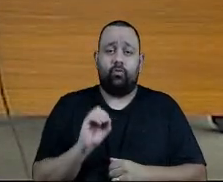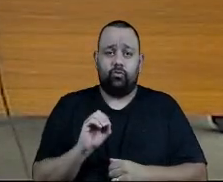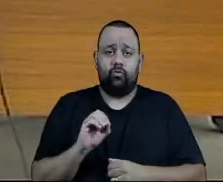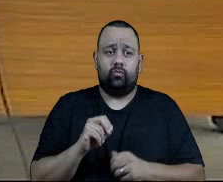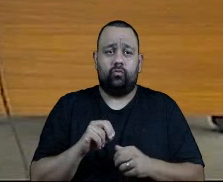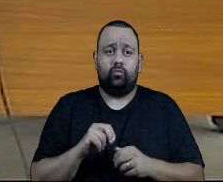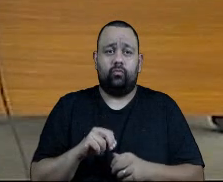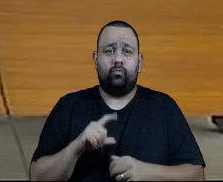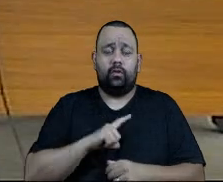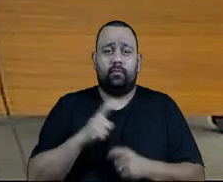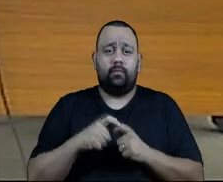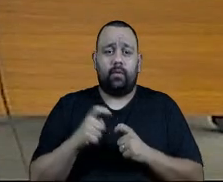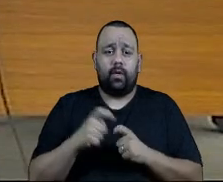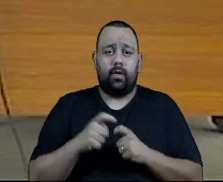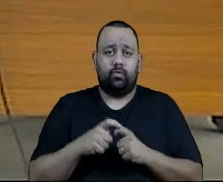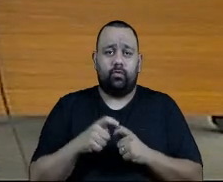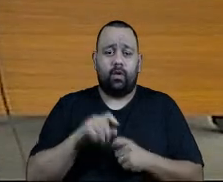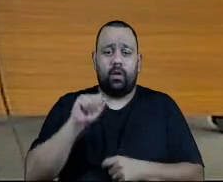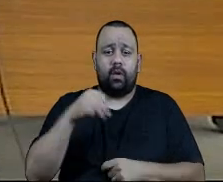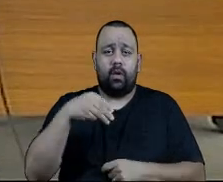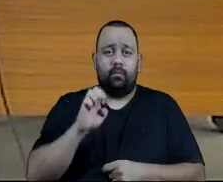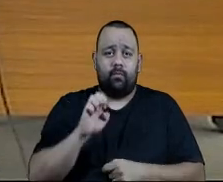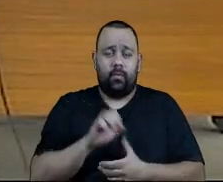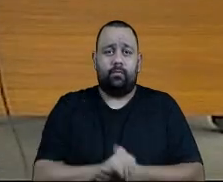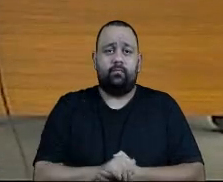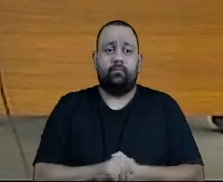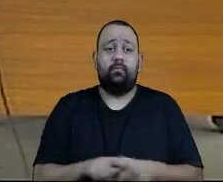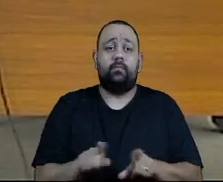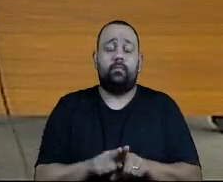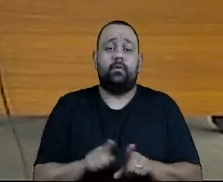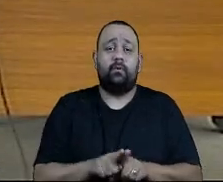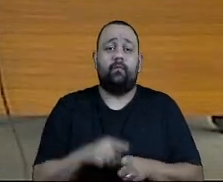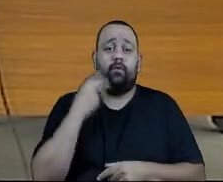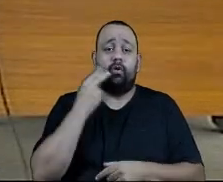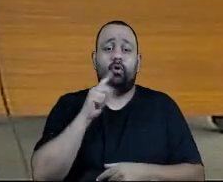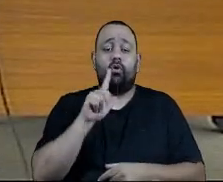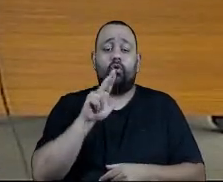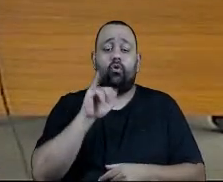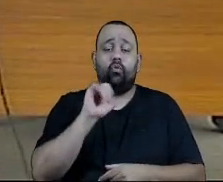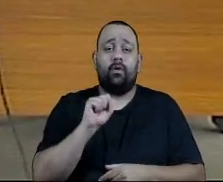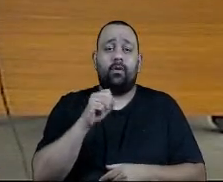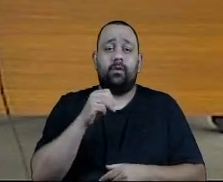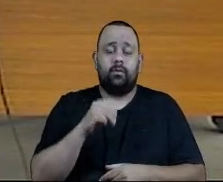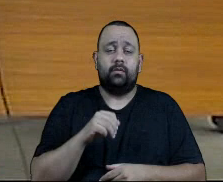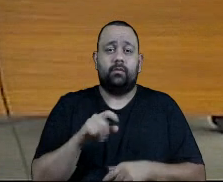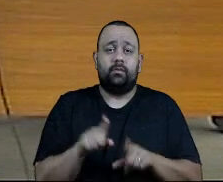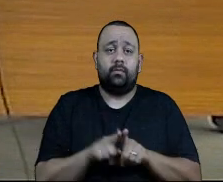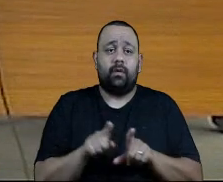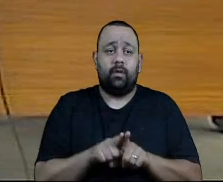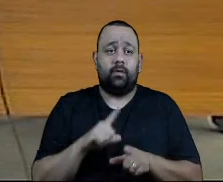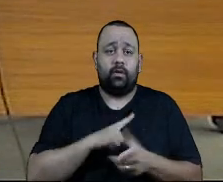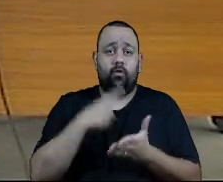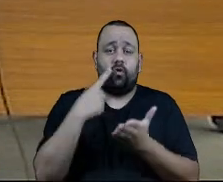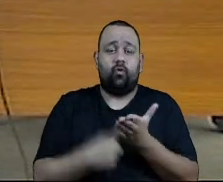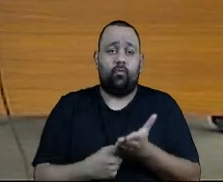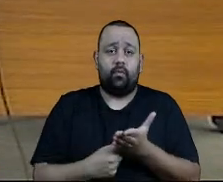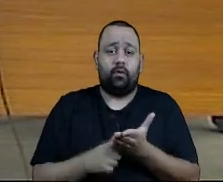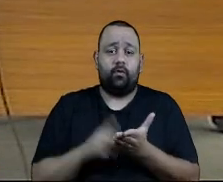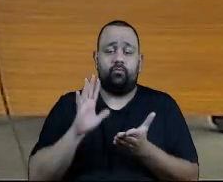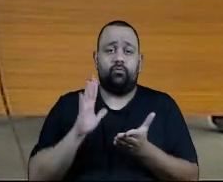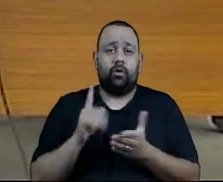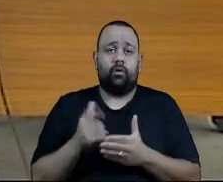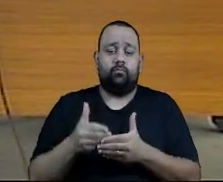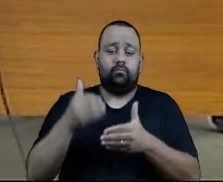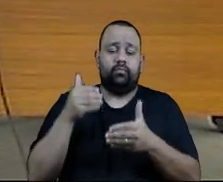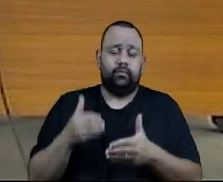o vereador Elson Batista da Silva, em consulta médica no AME, e vereador Luiz Carlos Oliveira, que se encontra